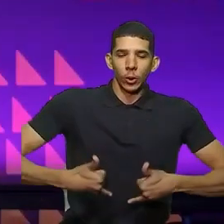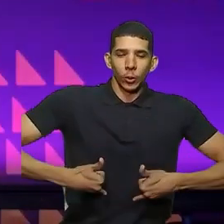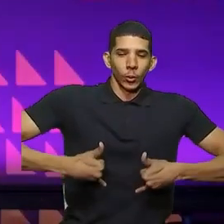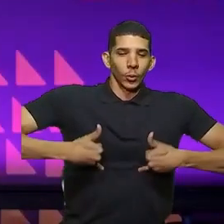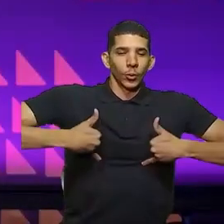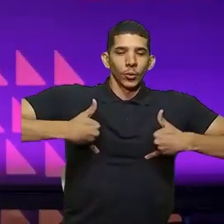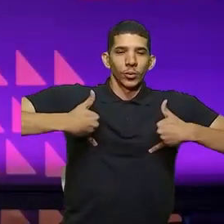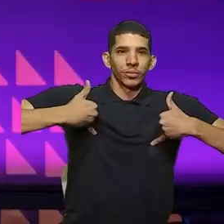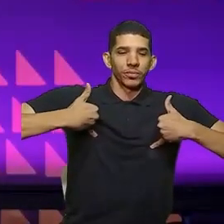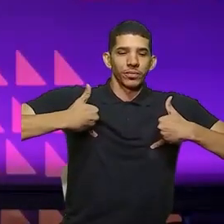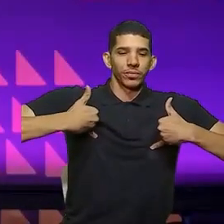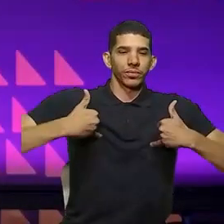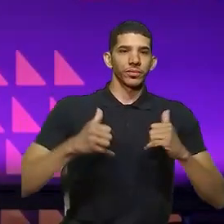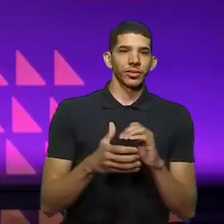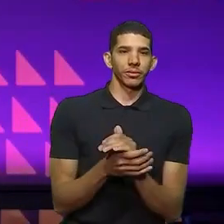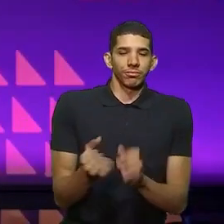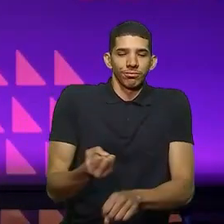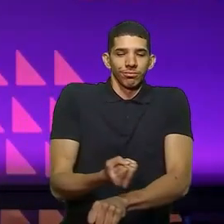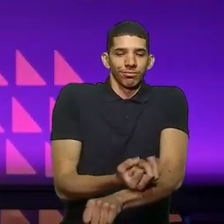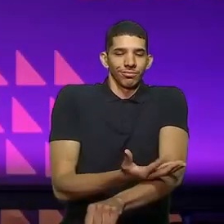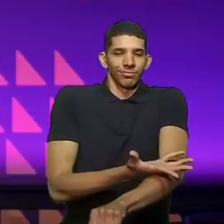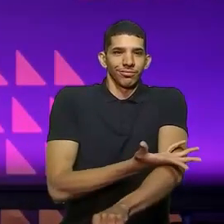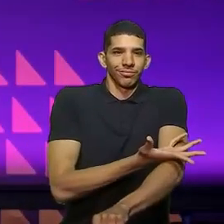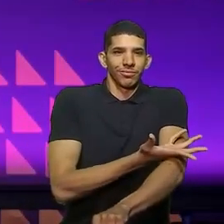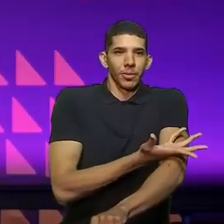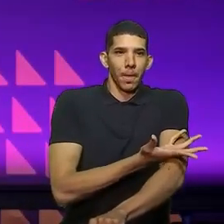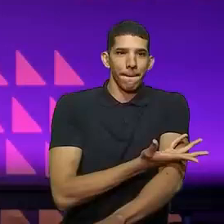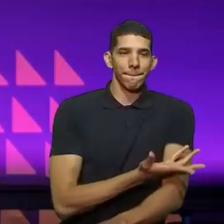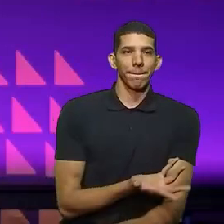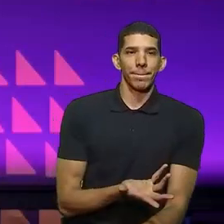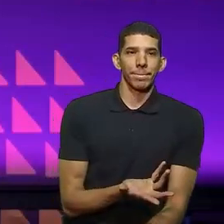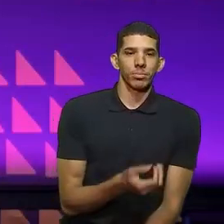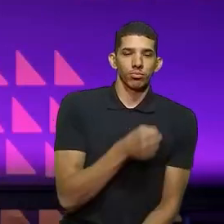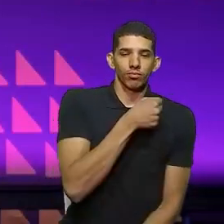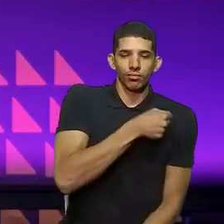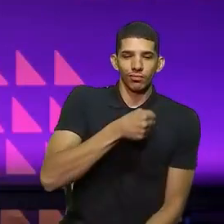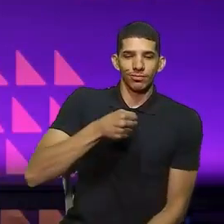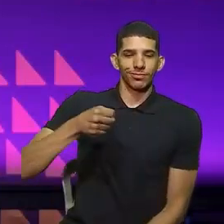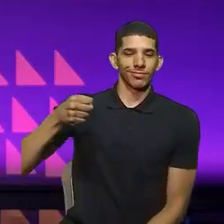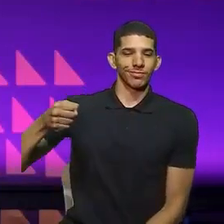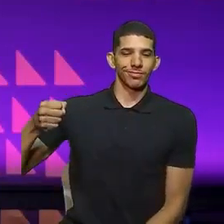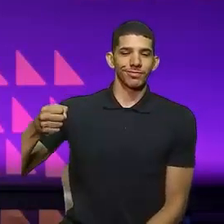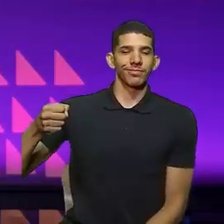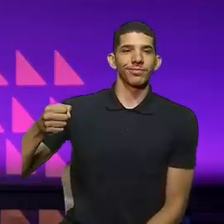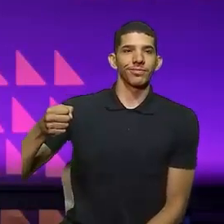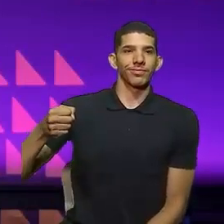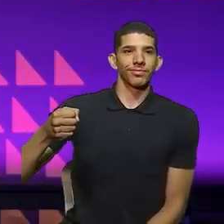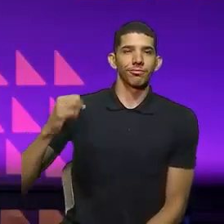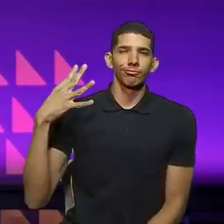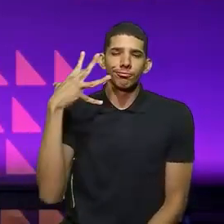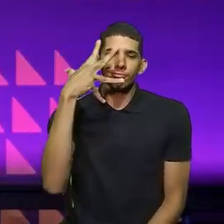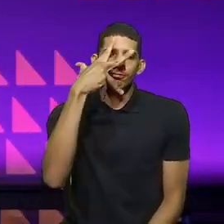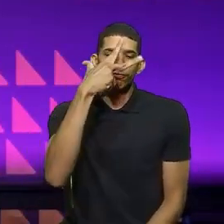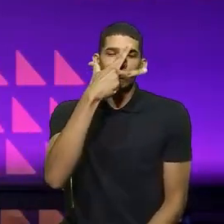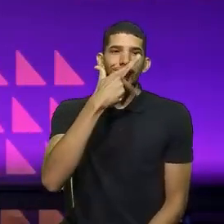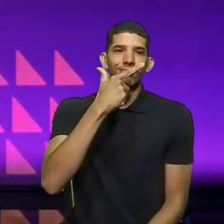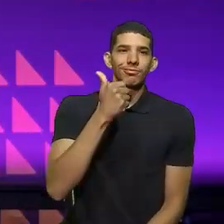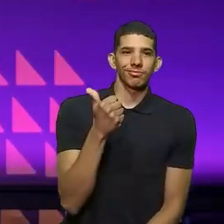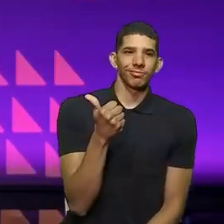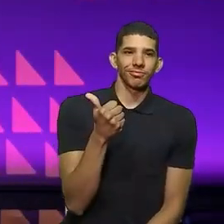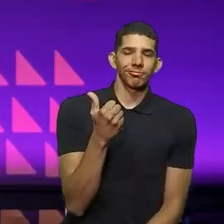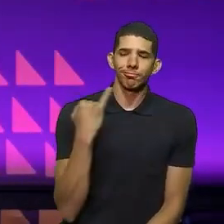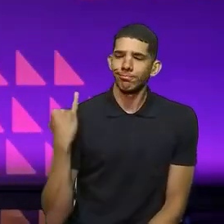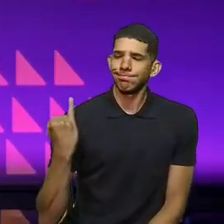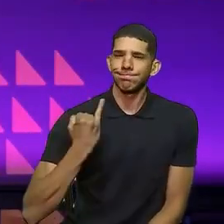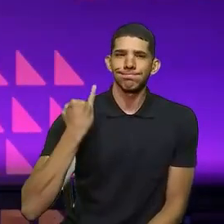tons de roxo, rosa, amarelo, azul e laranja. Acima, lê-se: 5º Flitabira. No canto direito está um